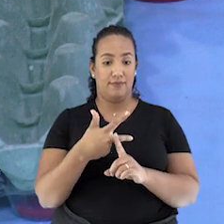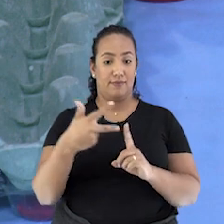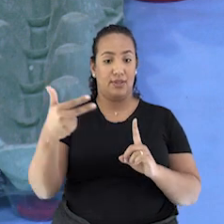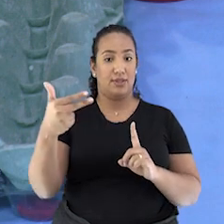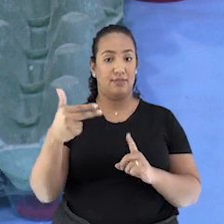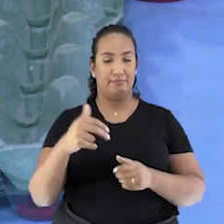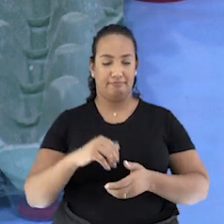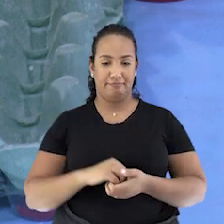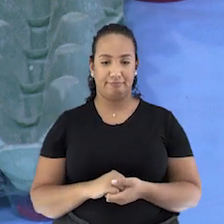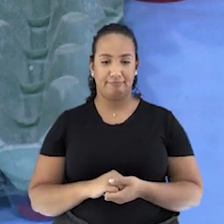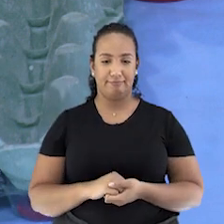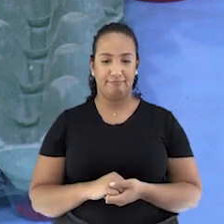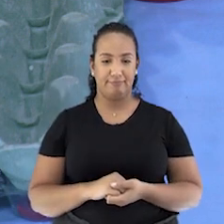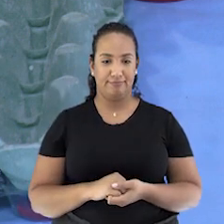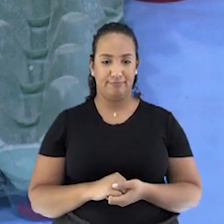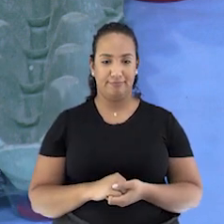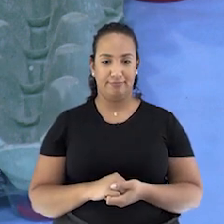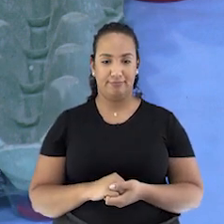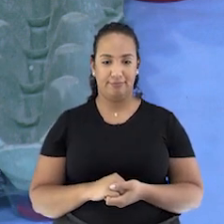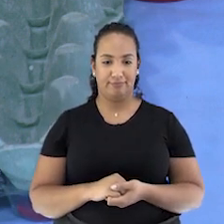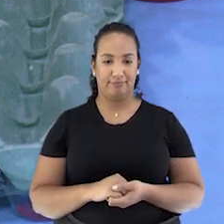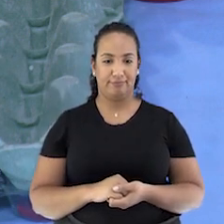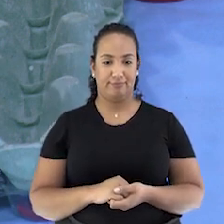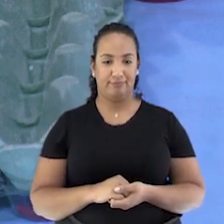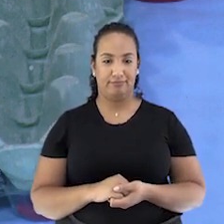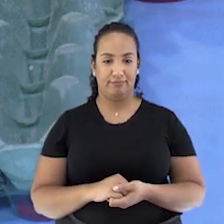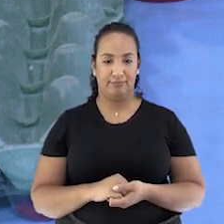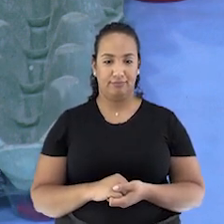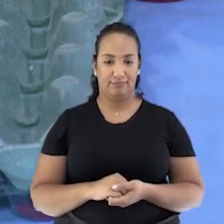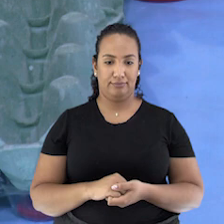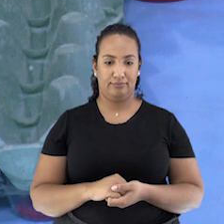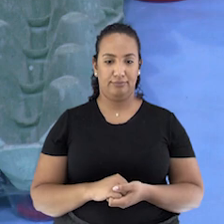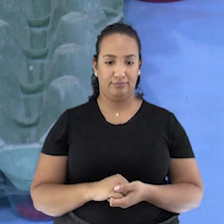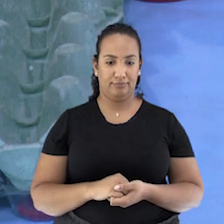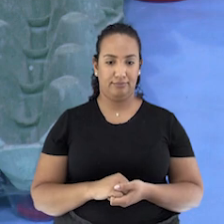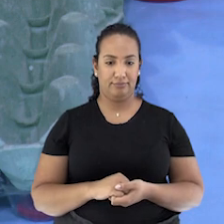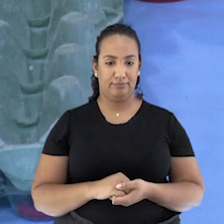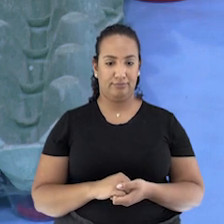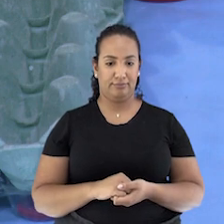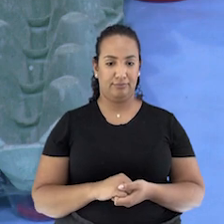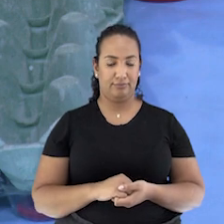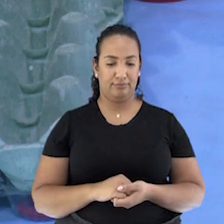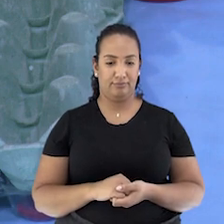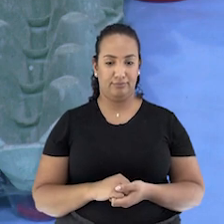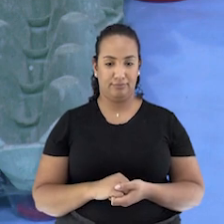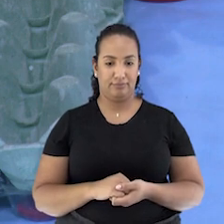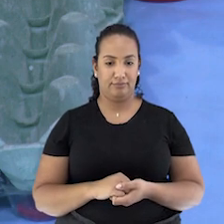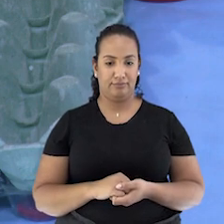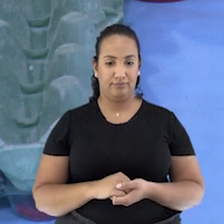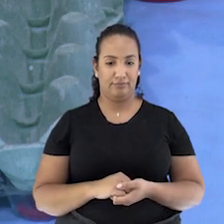E assim você vai jogando até chegar lá na ponta.